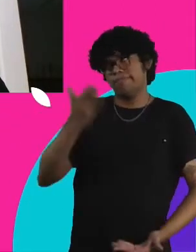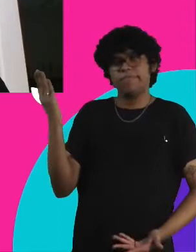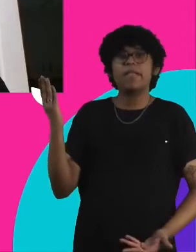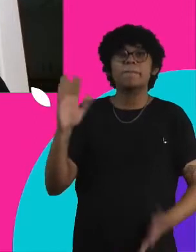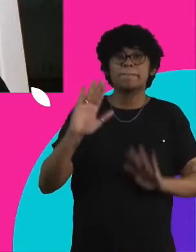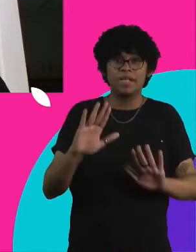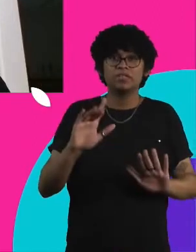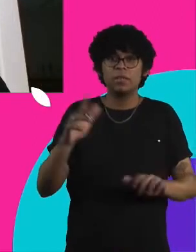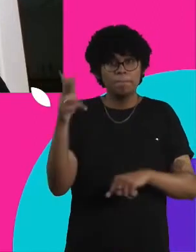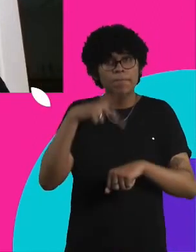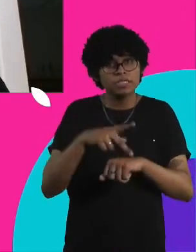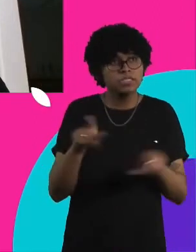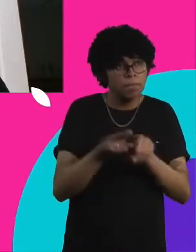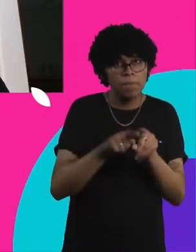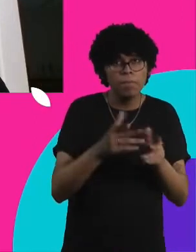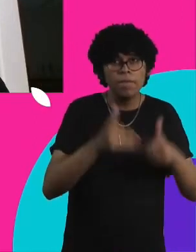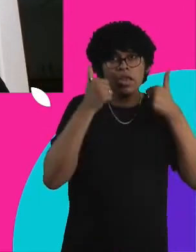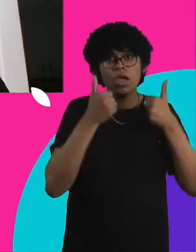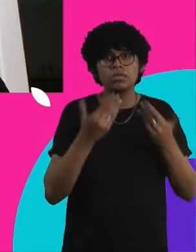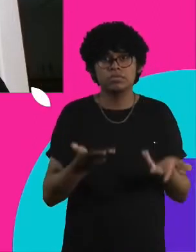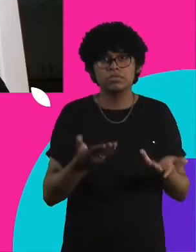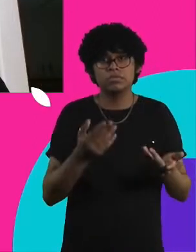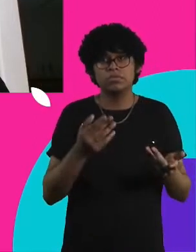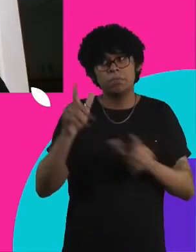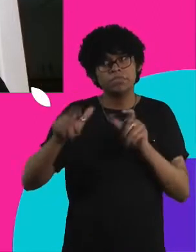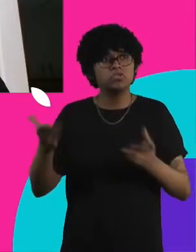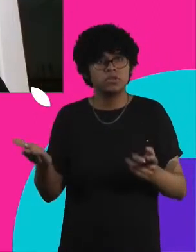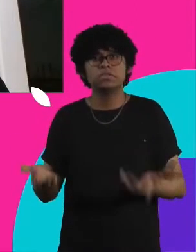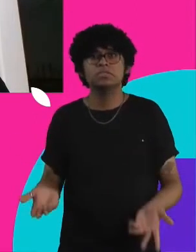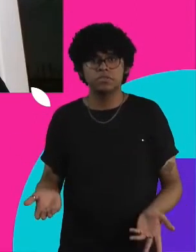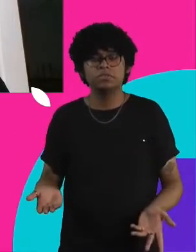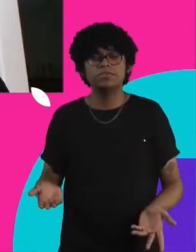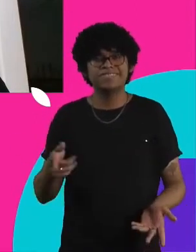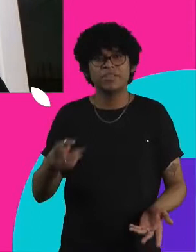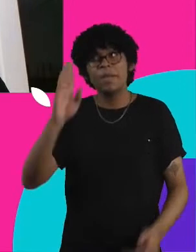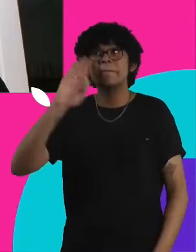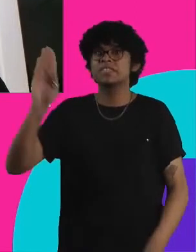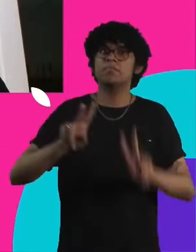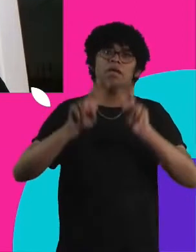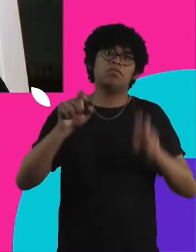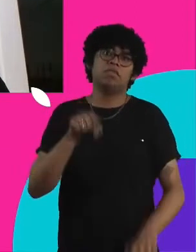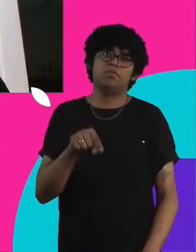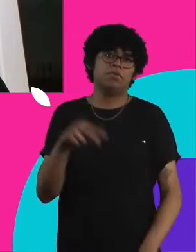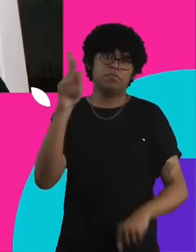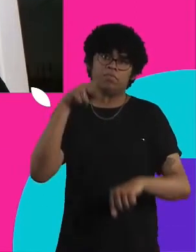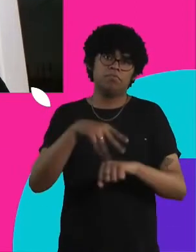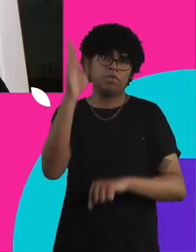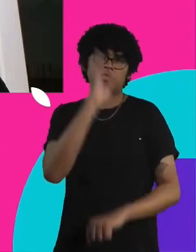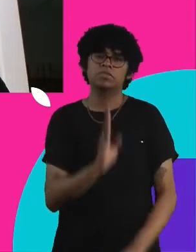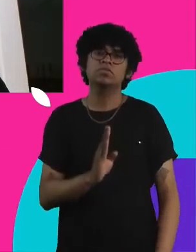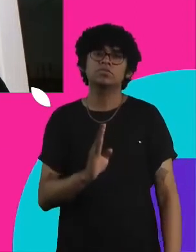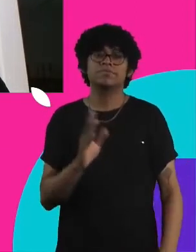também será melhor. Então, eu acho que essa é a questão central com o país. Desculpa se eu